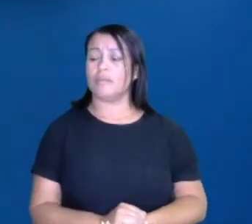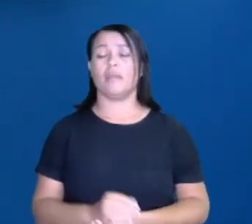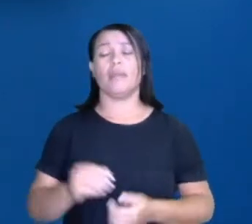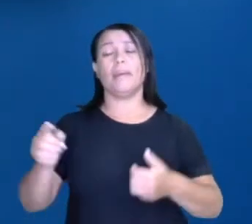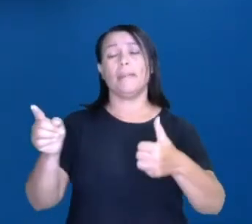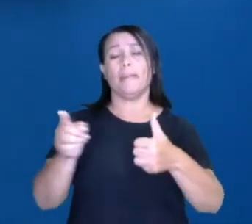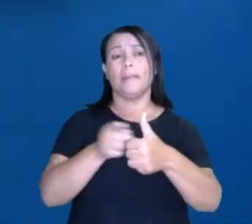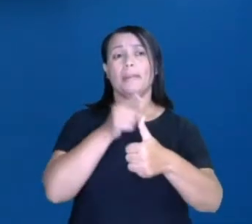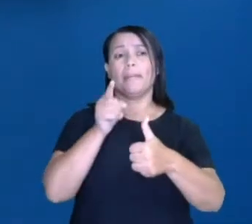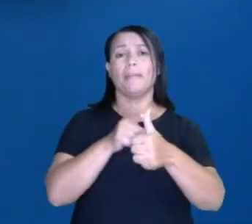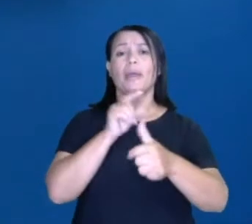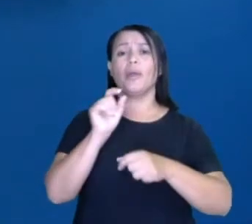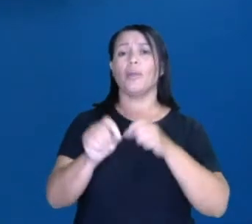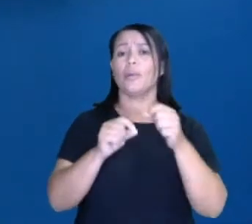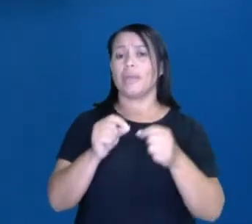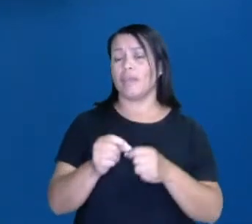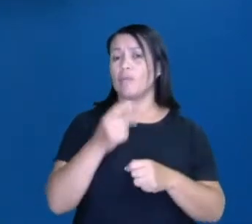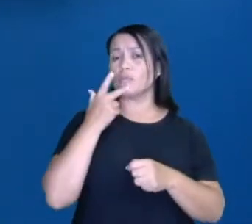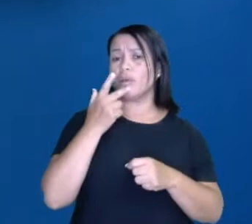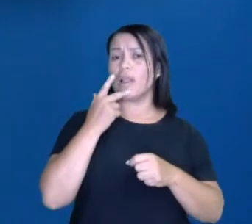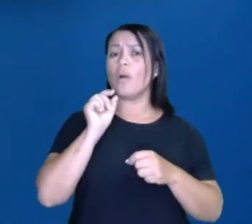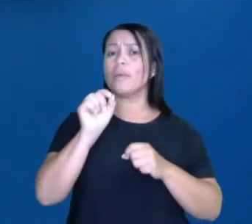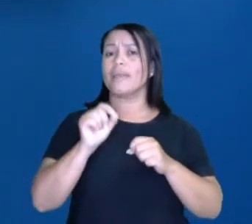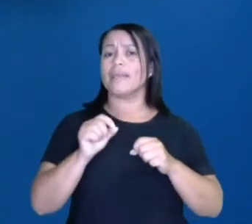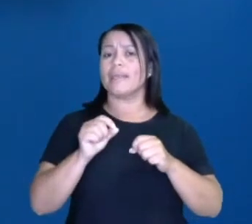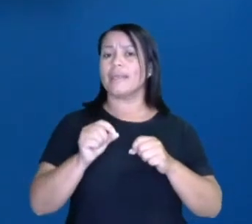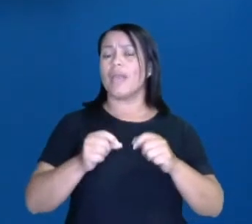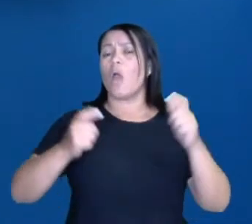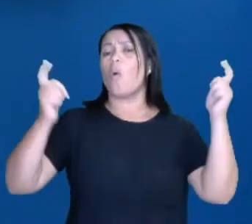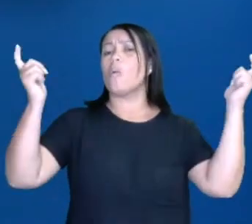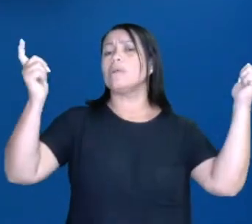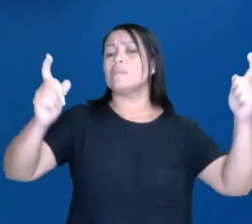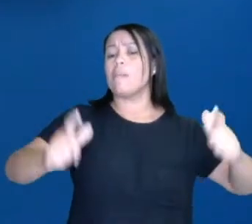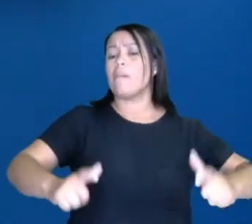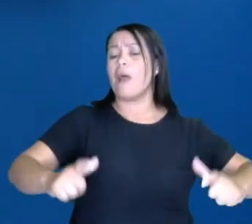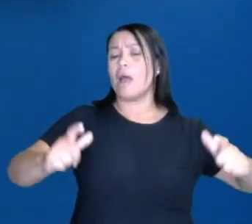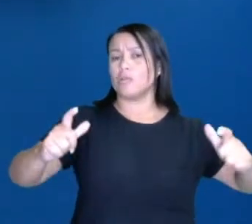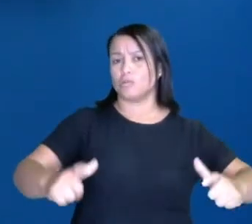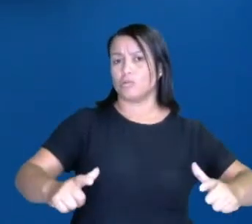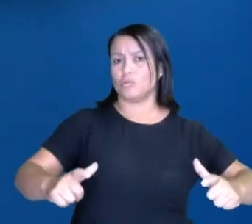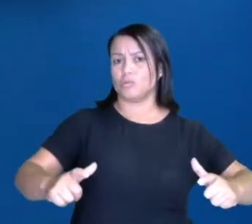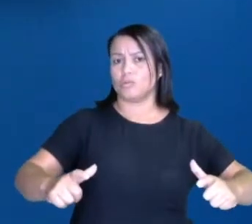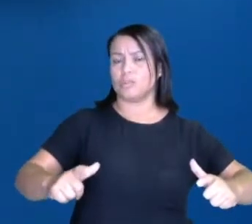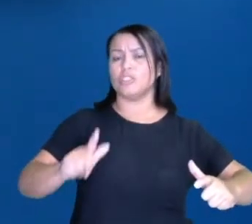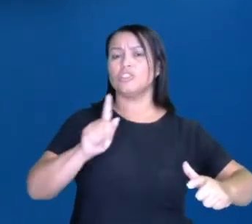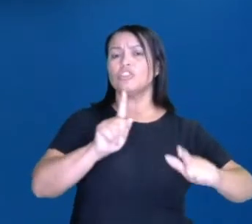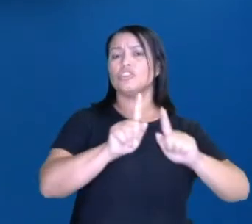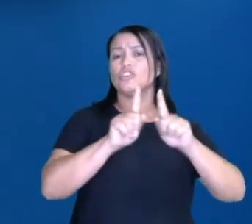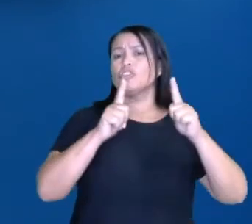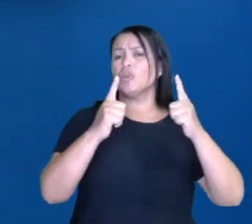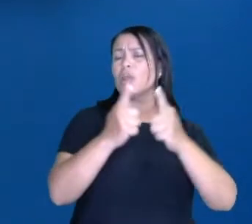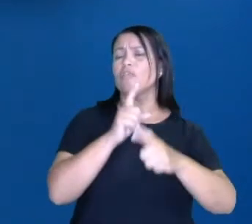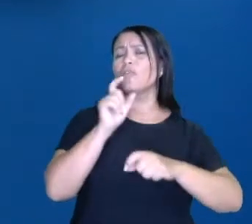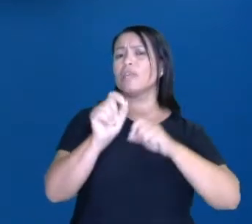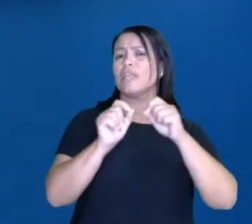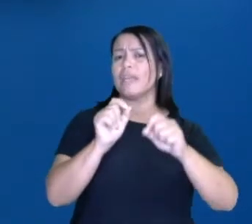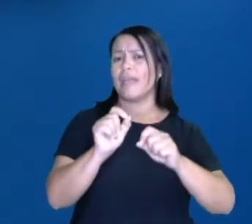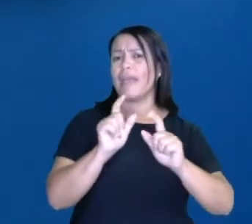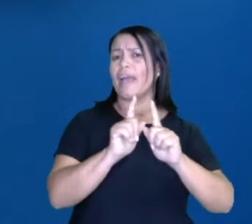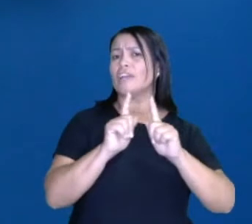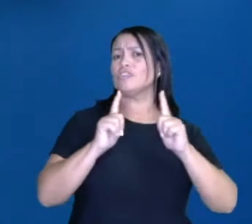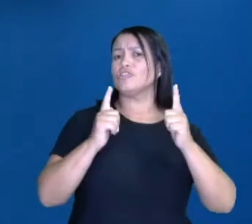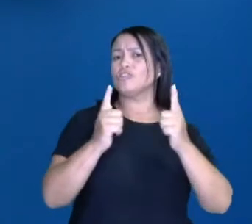Primeiro de tudo, vamos ao que é o espaço geográfico, entender um pouco do que é o espaço geográfico. A geografia